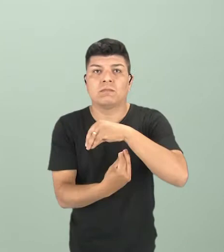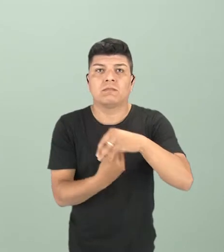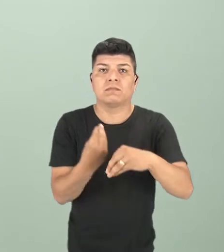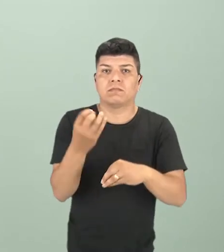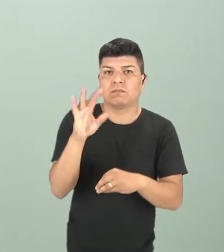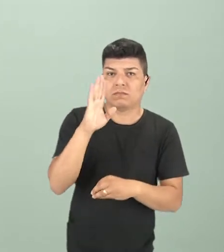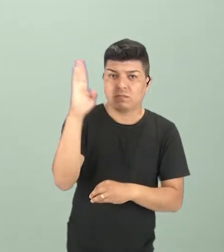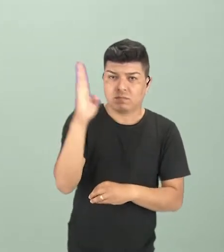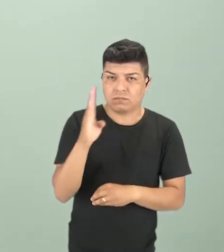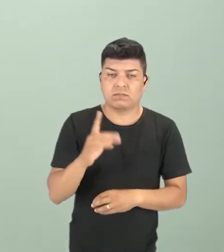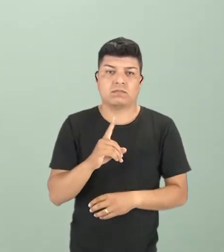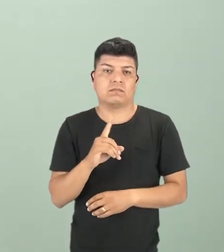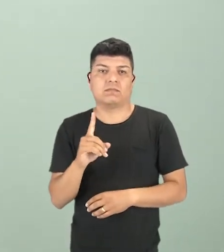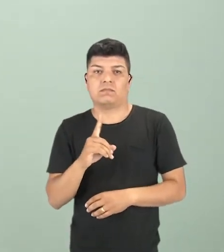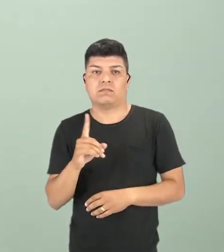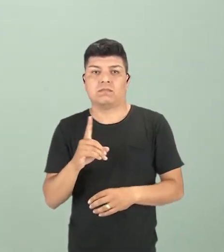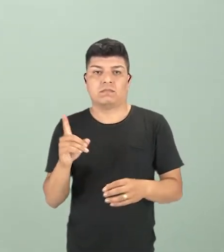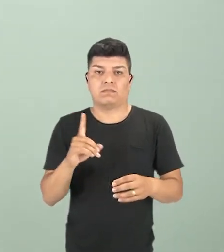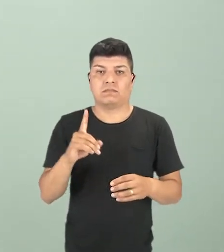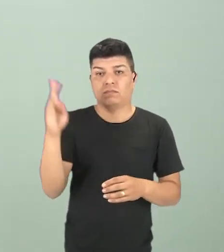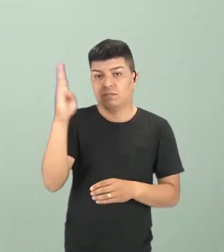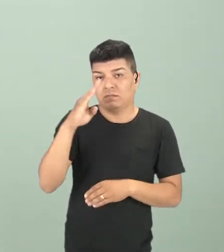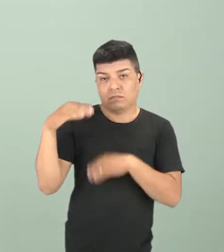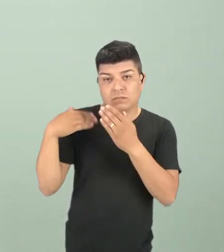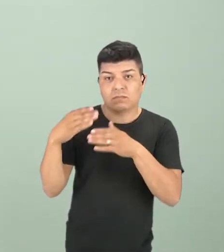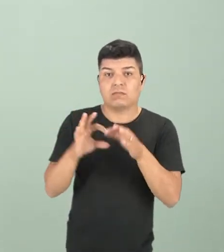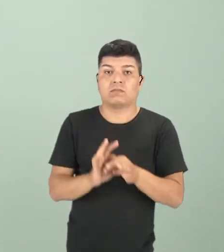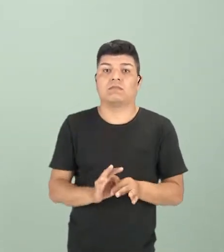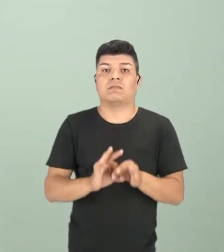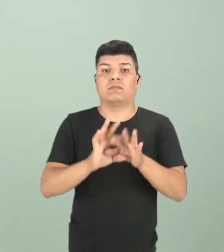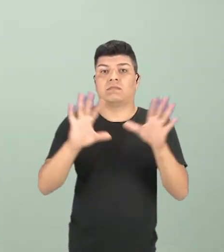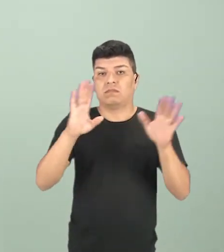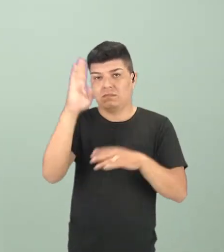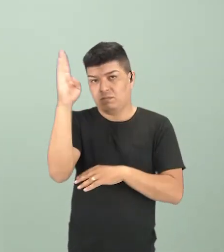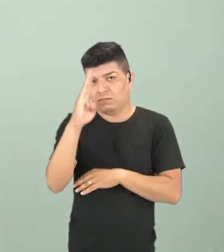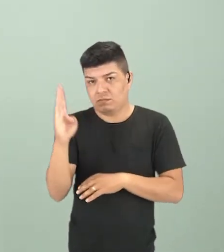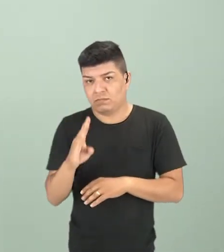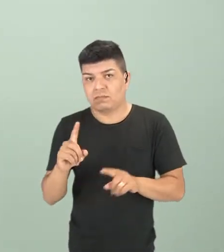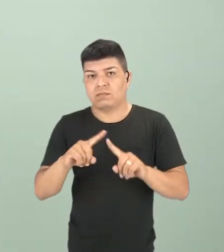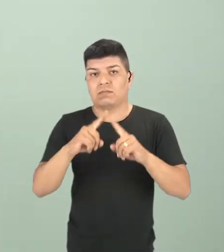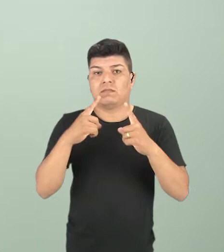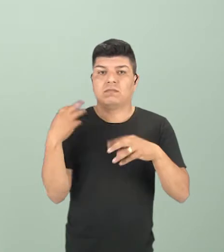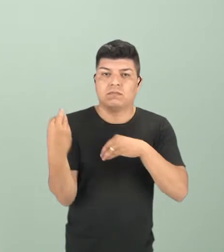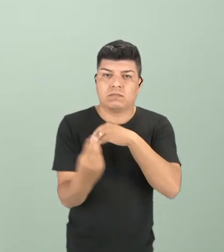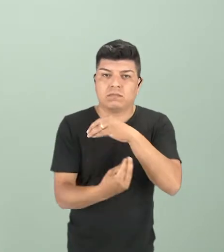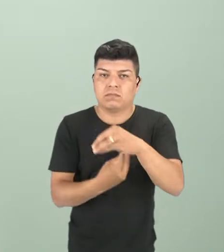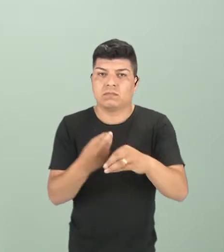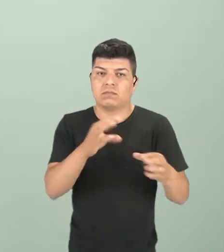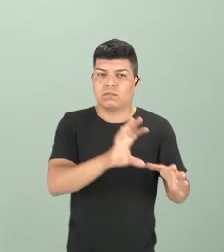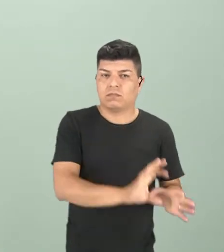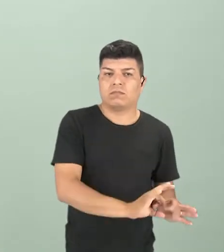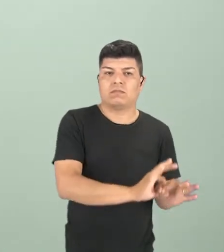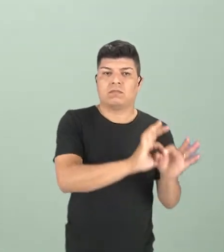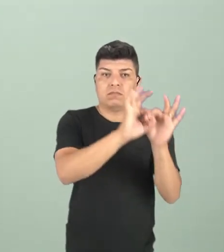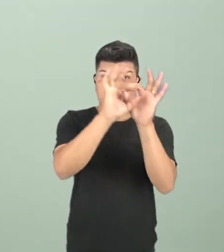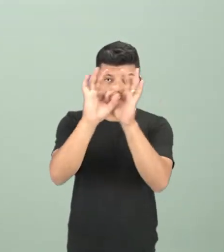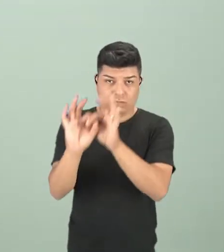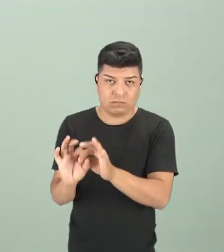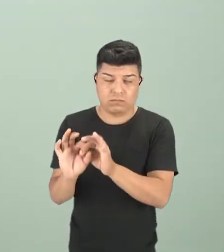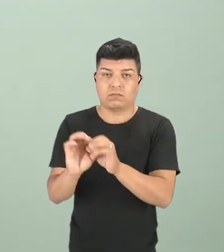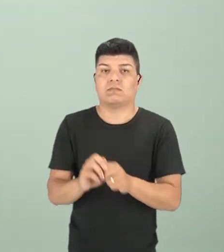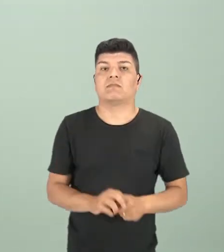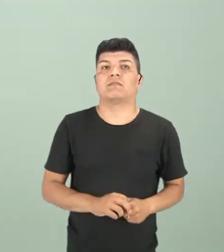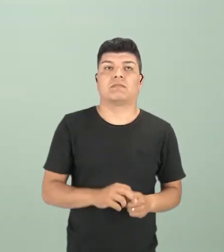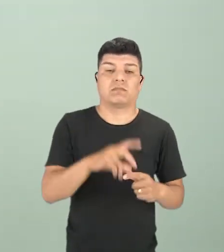Brasil. O processo de independência é do Brasil, é óbvio, mas envolve um contexto histórico muito grande. Vamos para